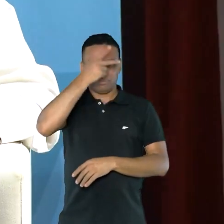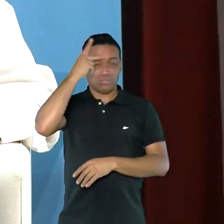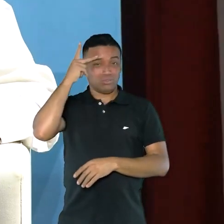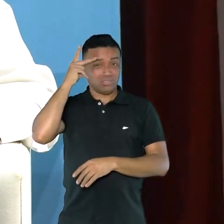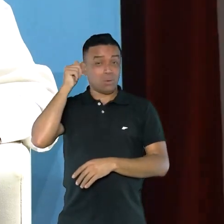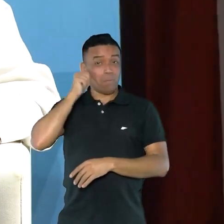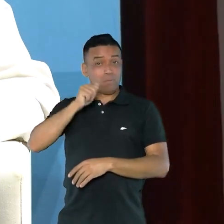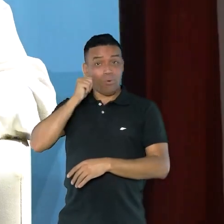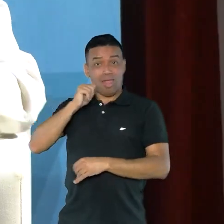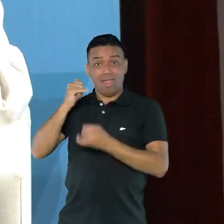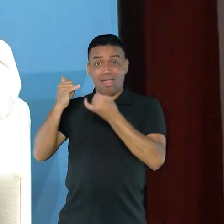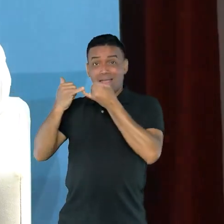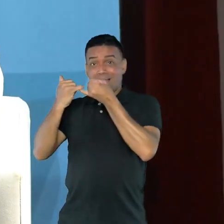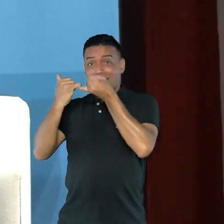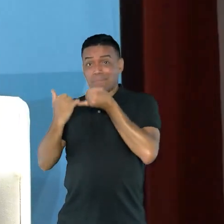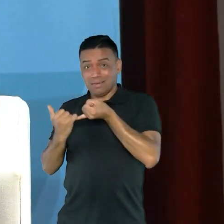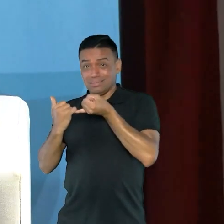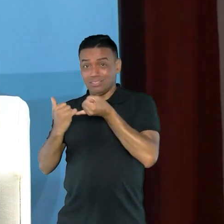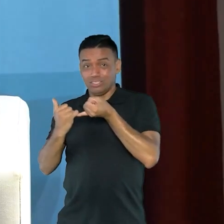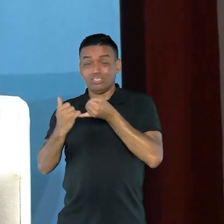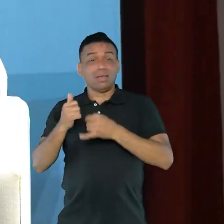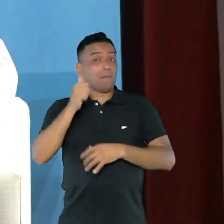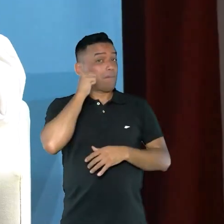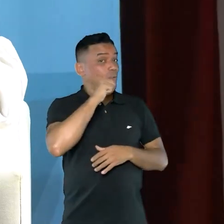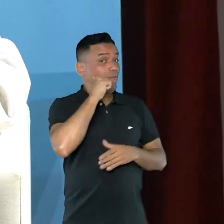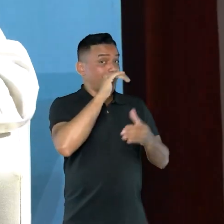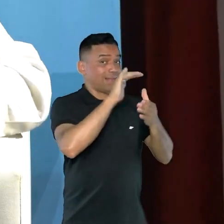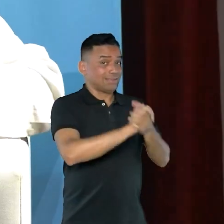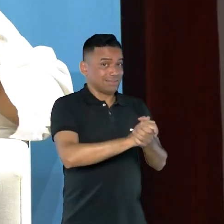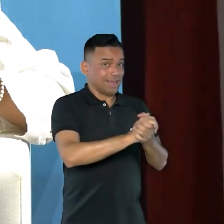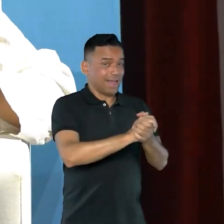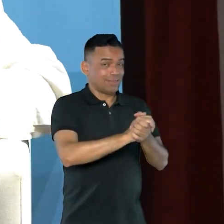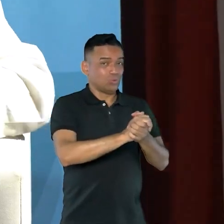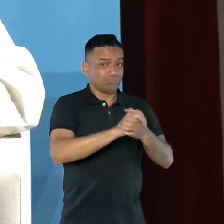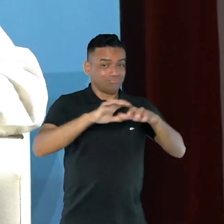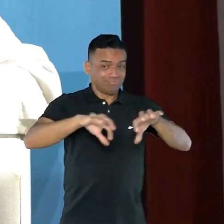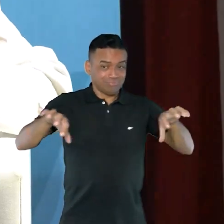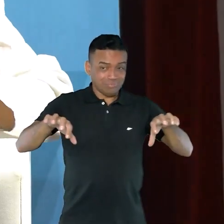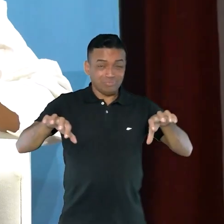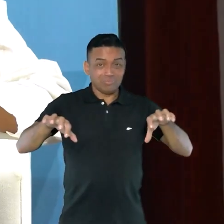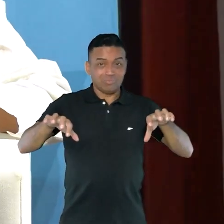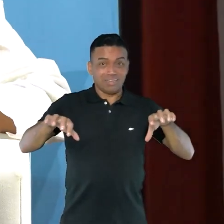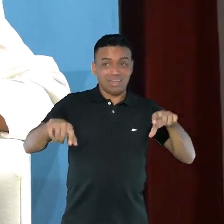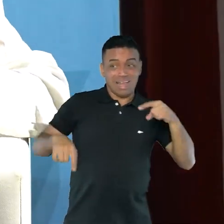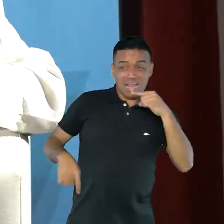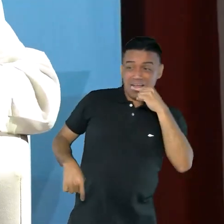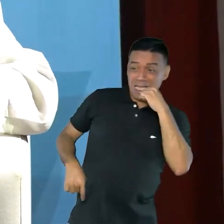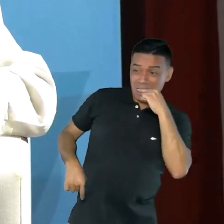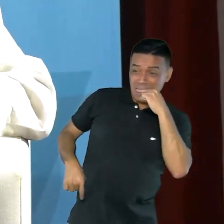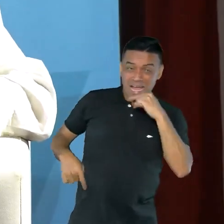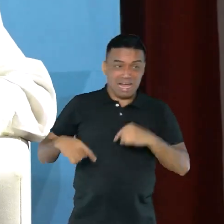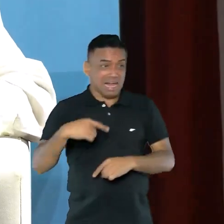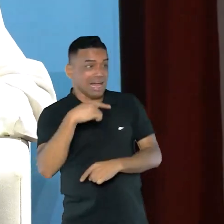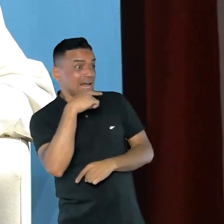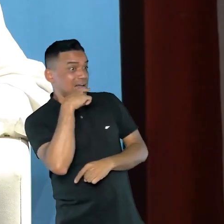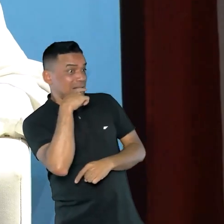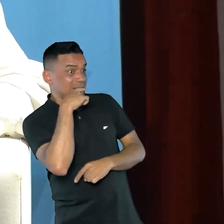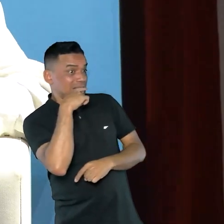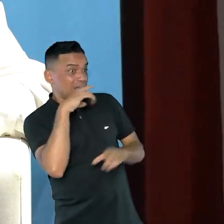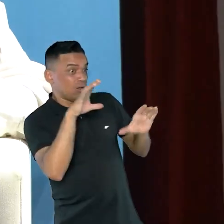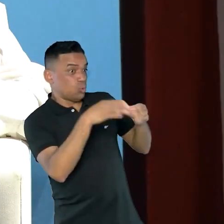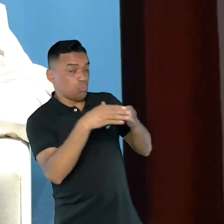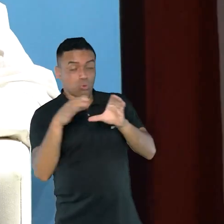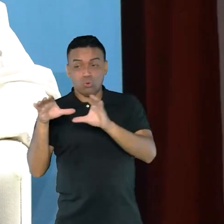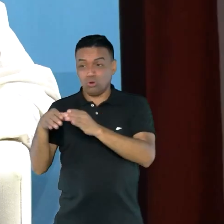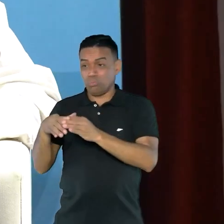mulheres amantes quanto as mulheres esposas tinham uma certa inveja uma da outra, no sentido de que